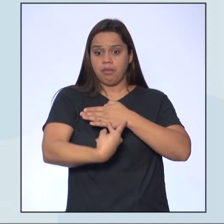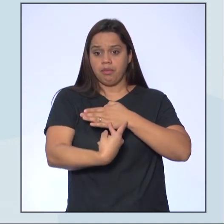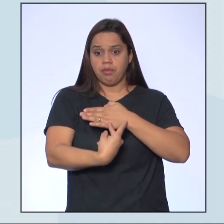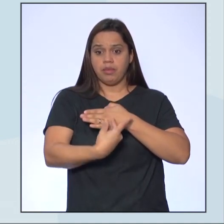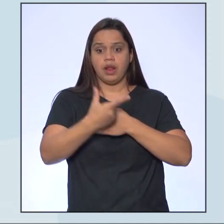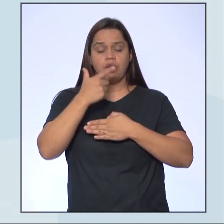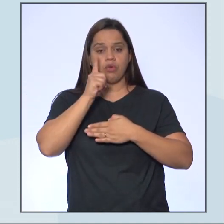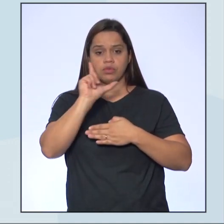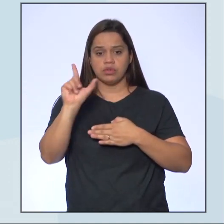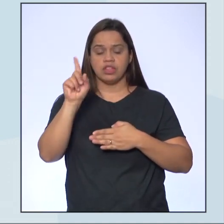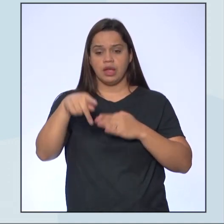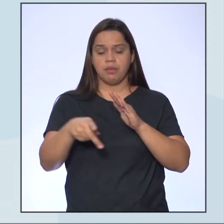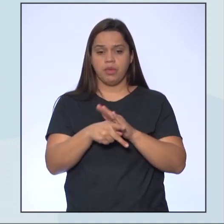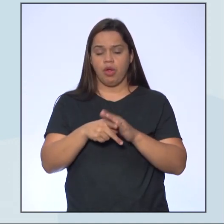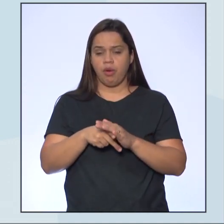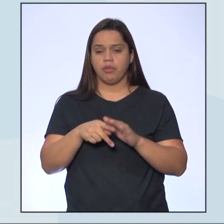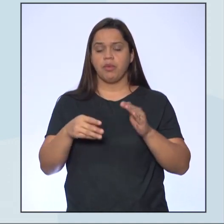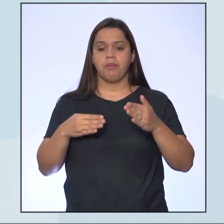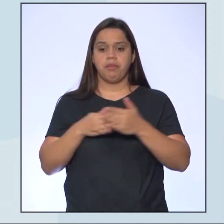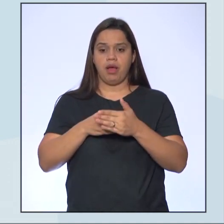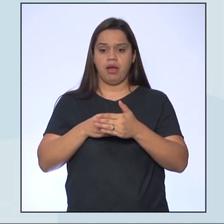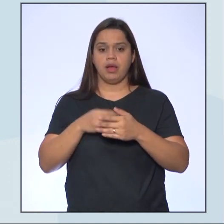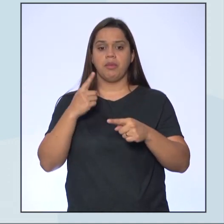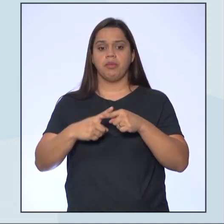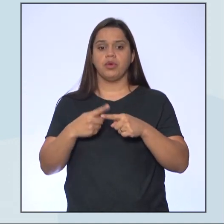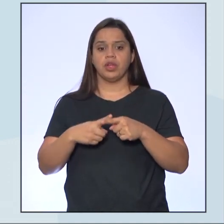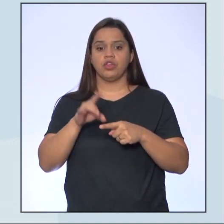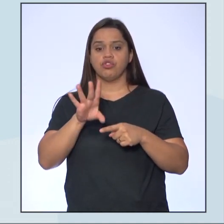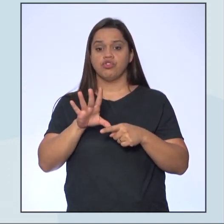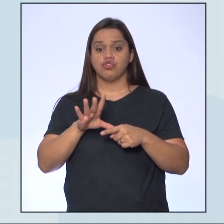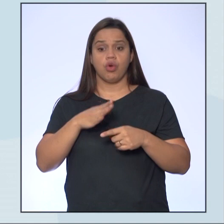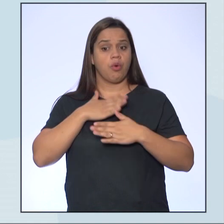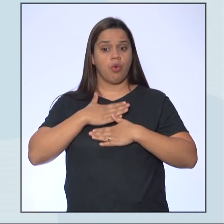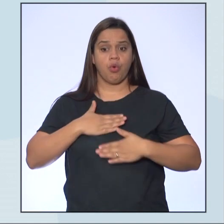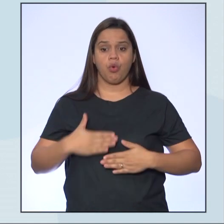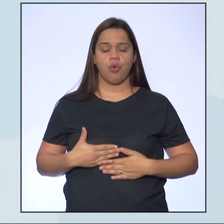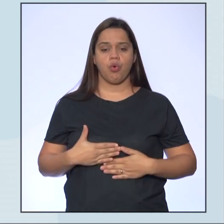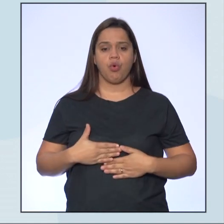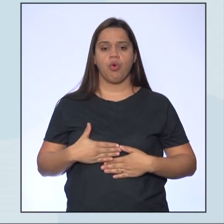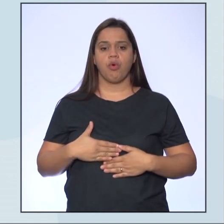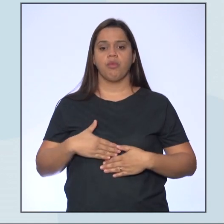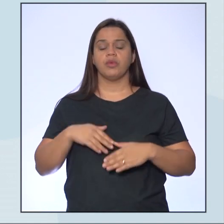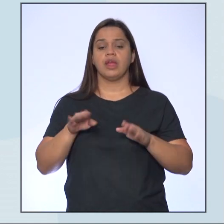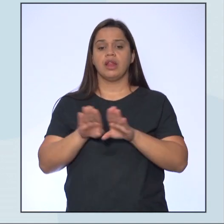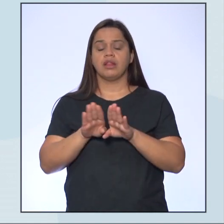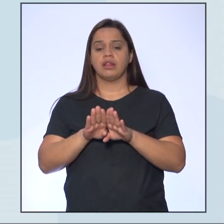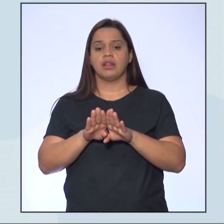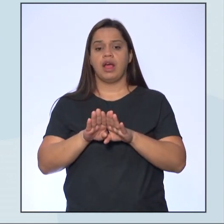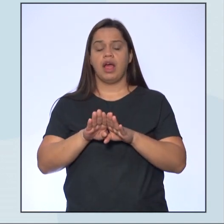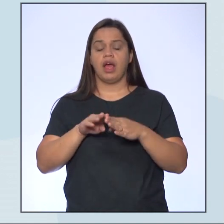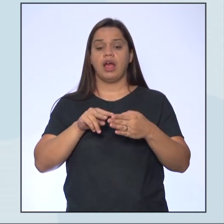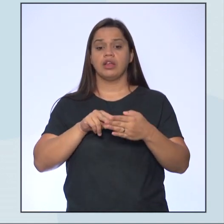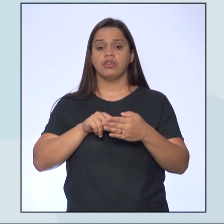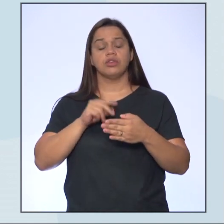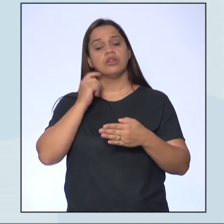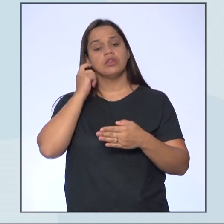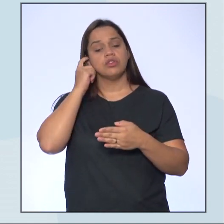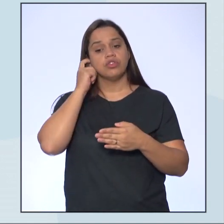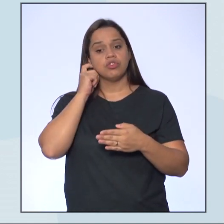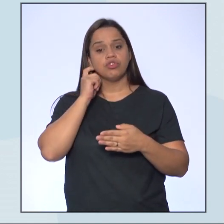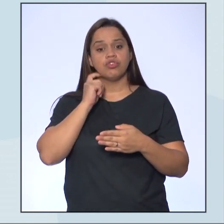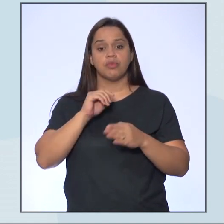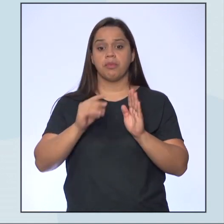pode também chamar de uma barreira, um obstáculo. Ela salta apenas com o corpo, né? E ela está na posição, ela está ultrapassando essa barreira